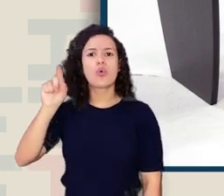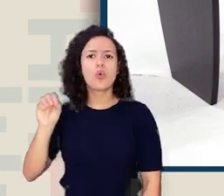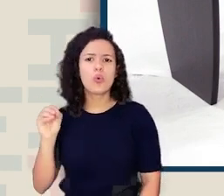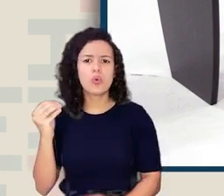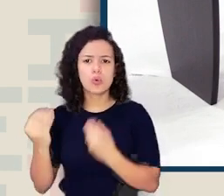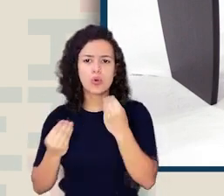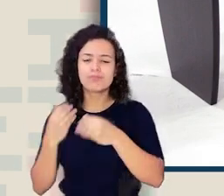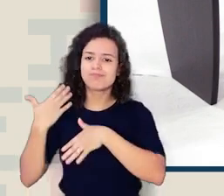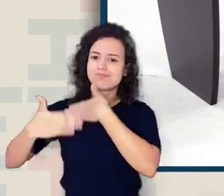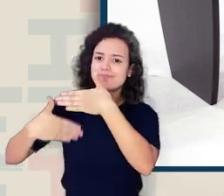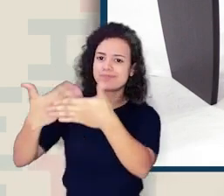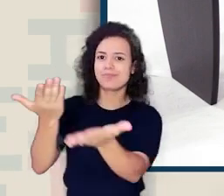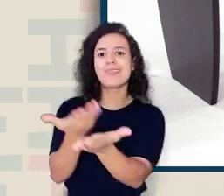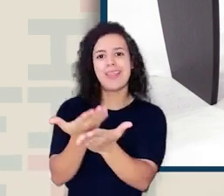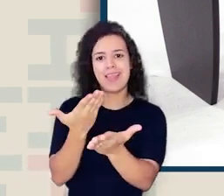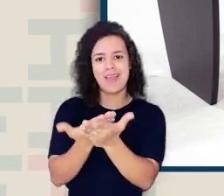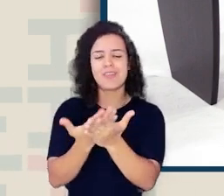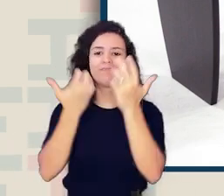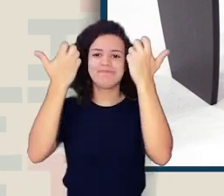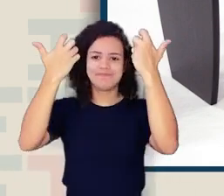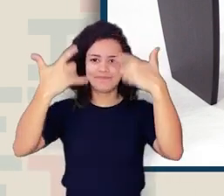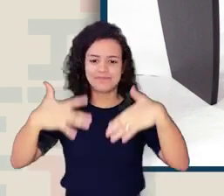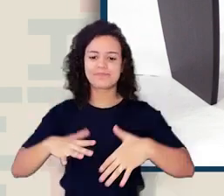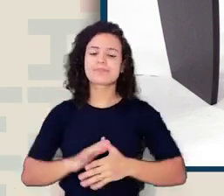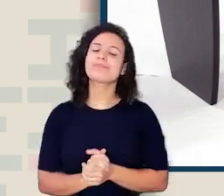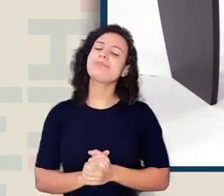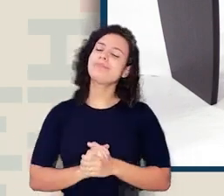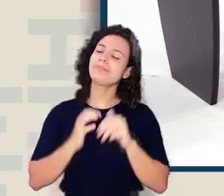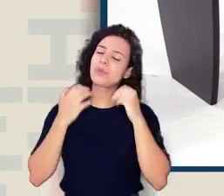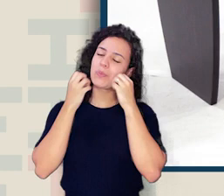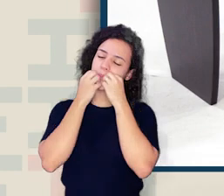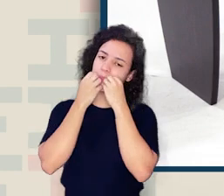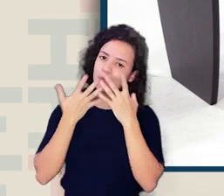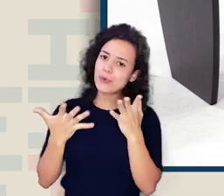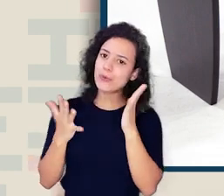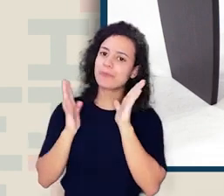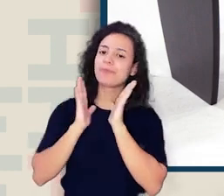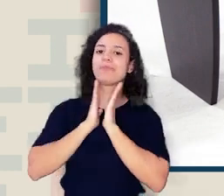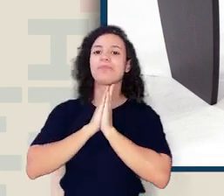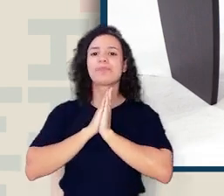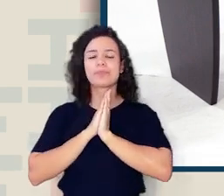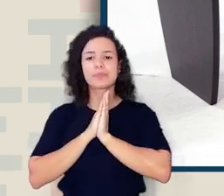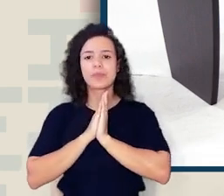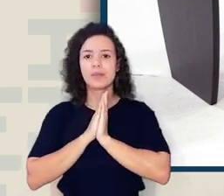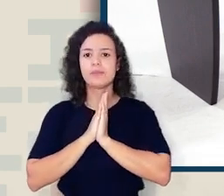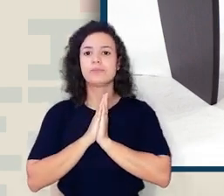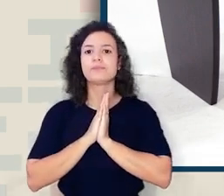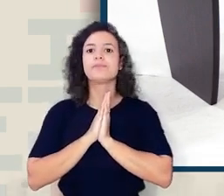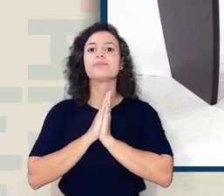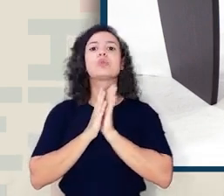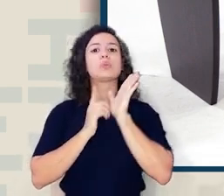vamos continuar conversando aqui no decorrer da nossa aula. Muito bem.